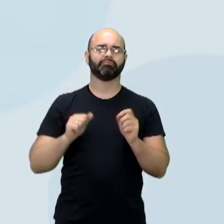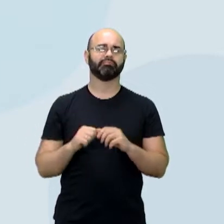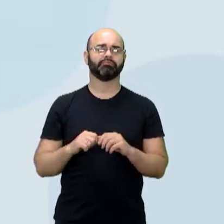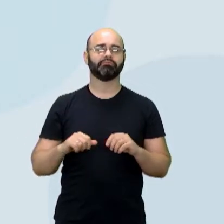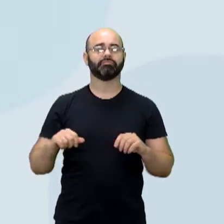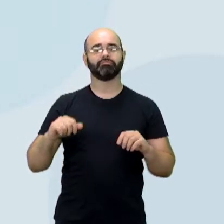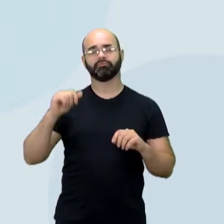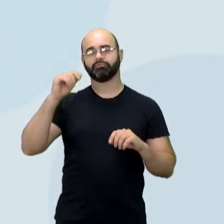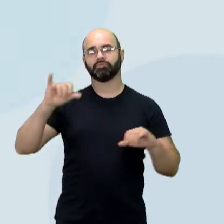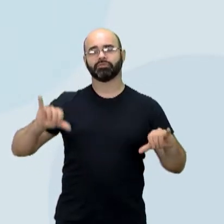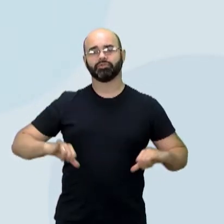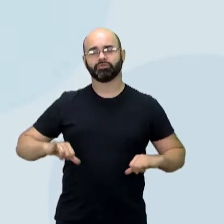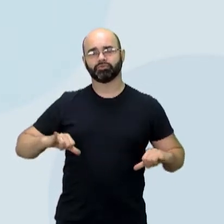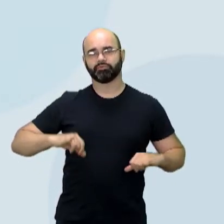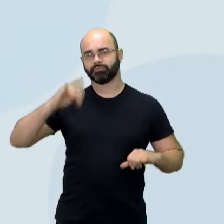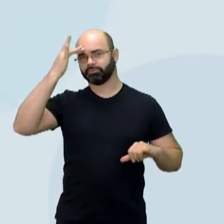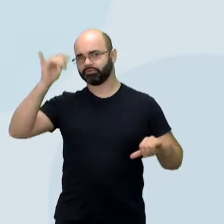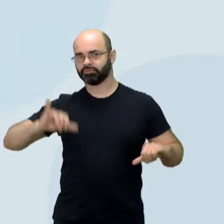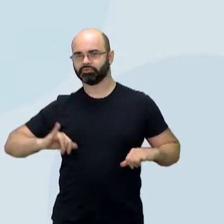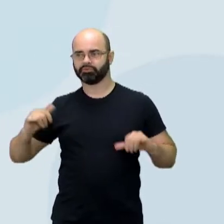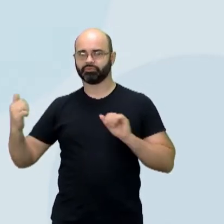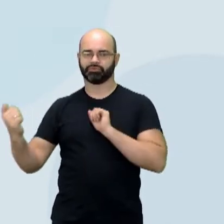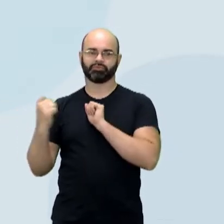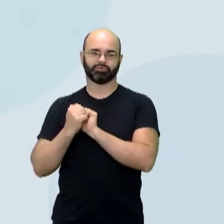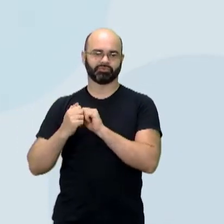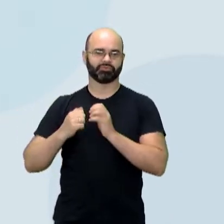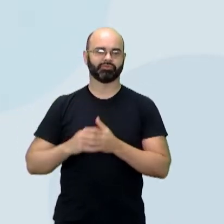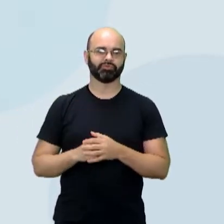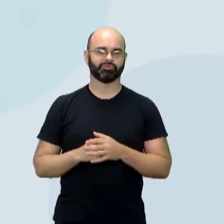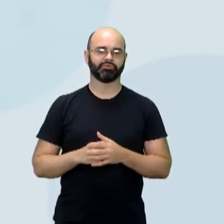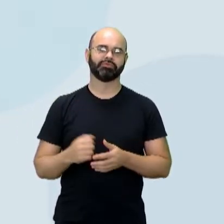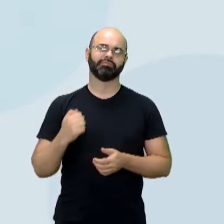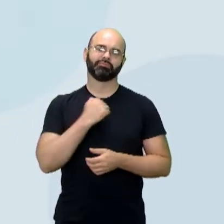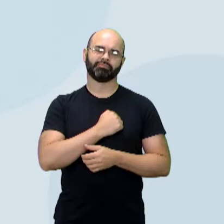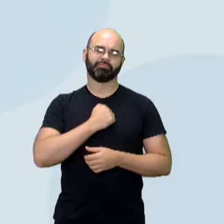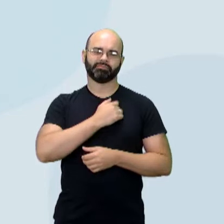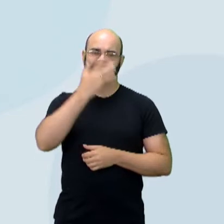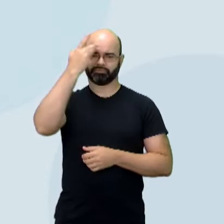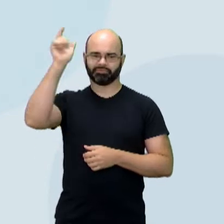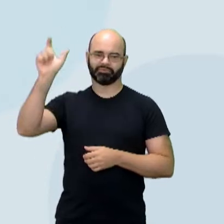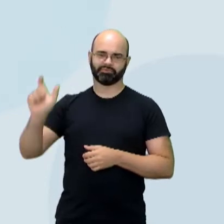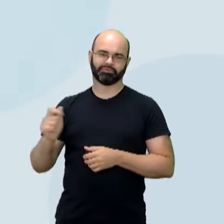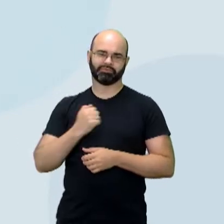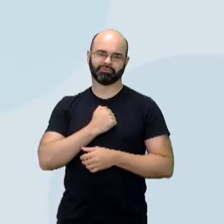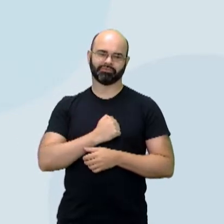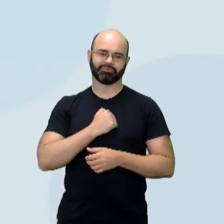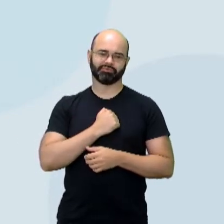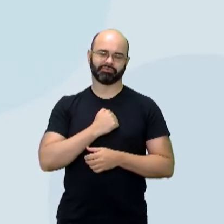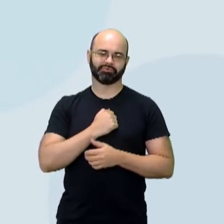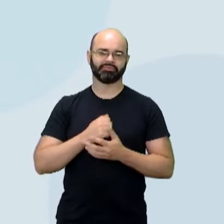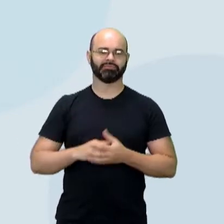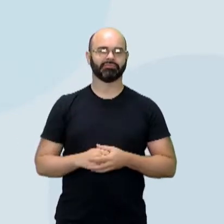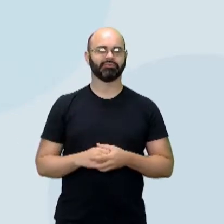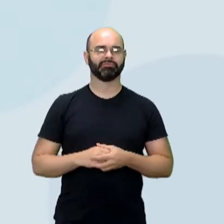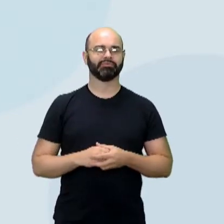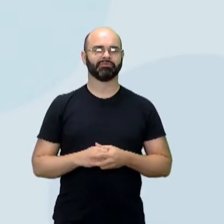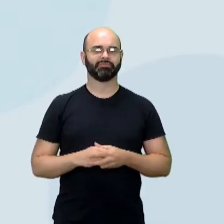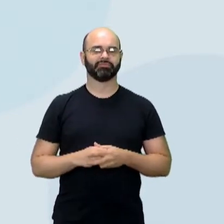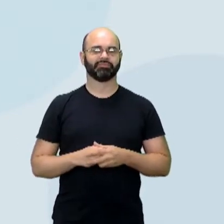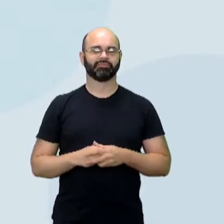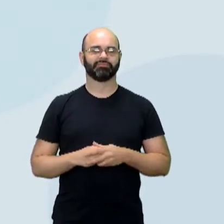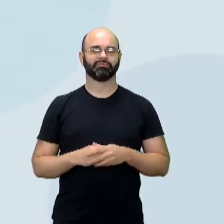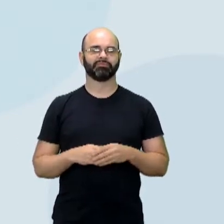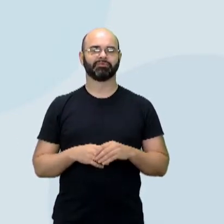Sofrer junto de quem se ama. Ter saudades de uma pessoa, acho que ter saudade de uma pessoa não é divino não, né? Já começa